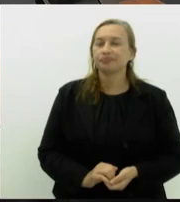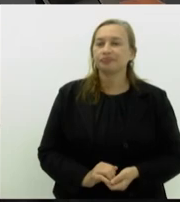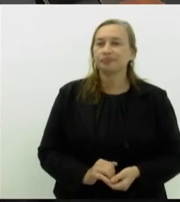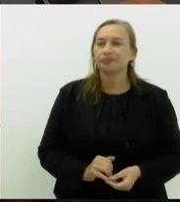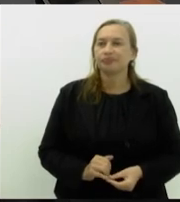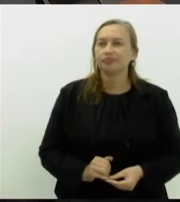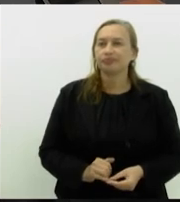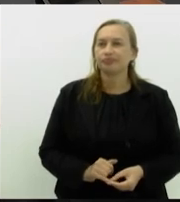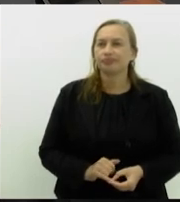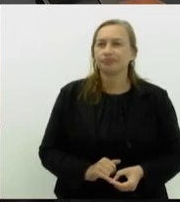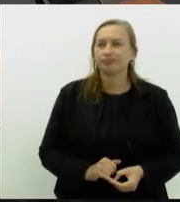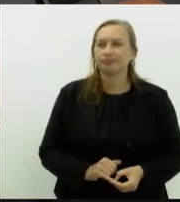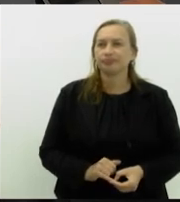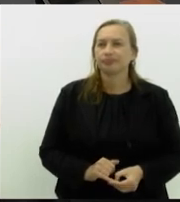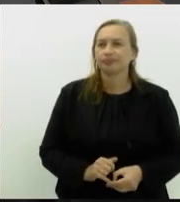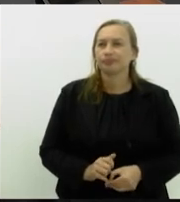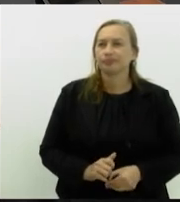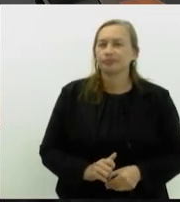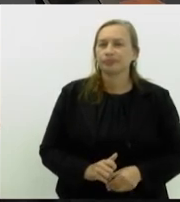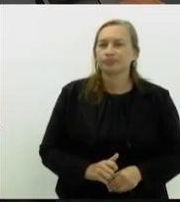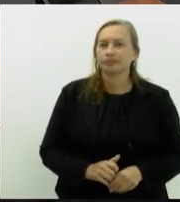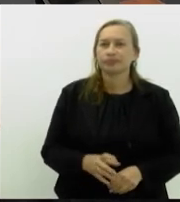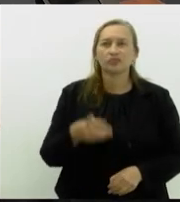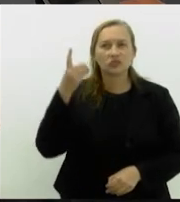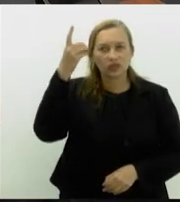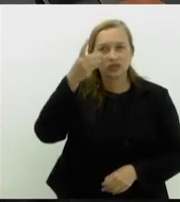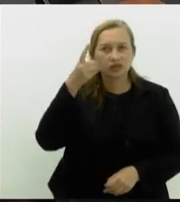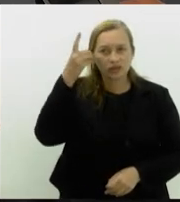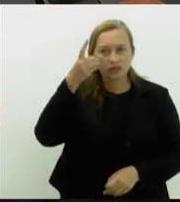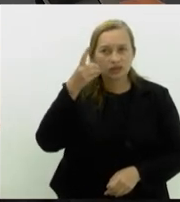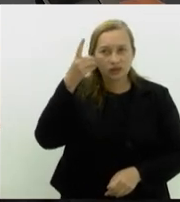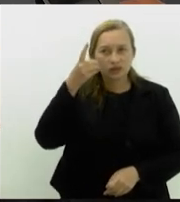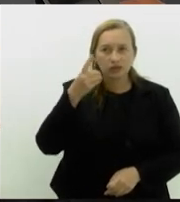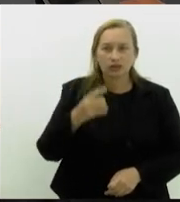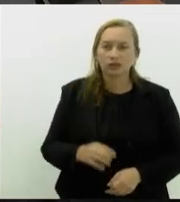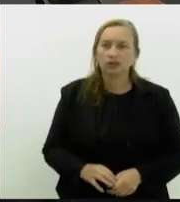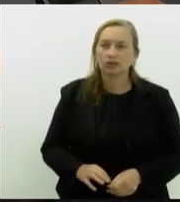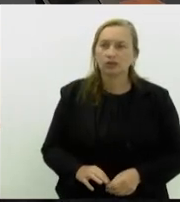É autor da emenda? Deputado...